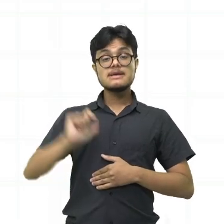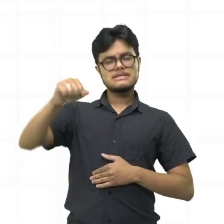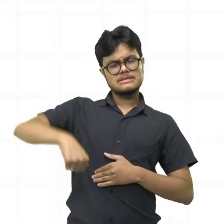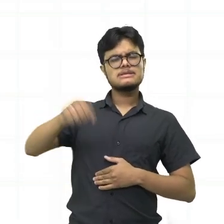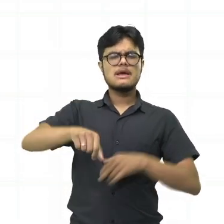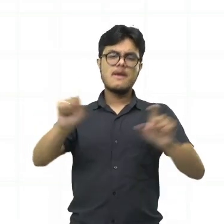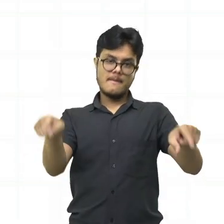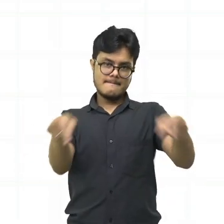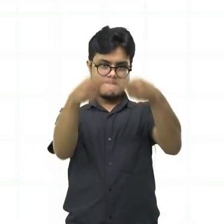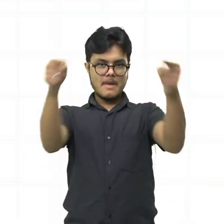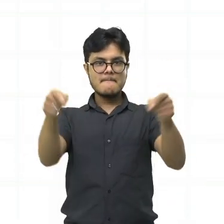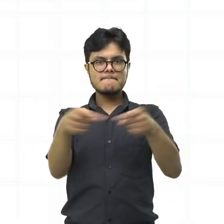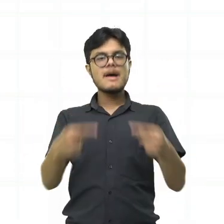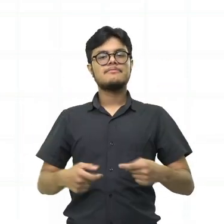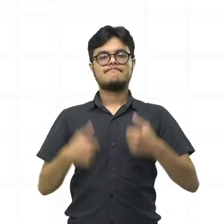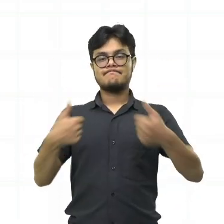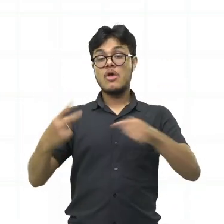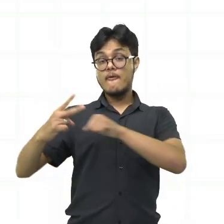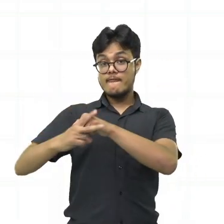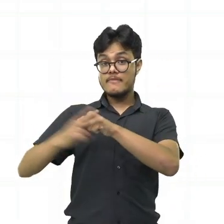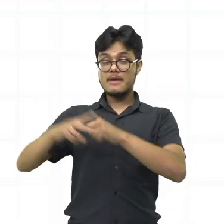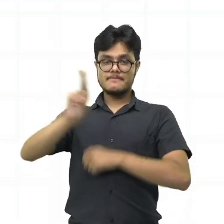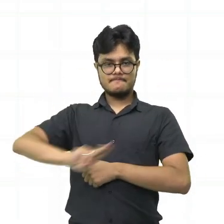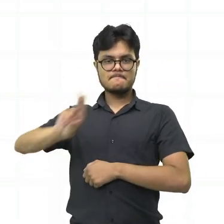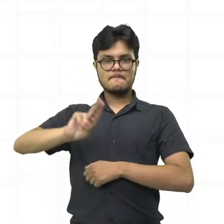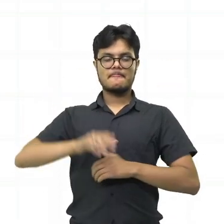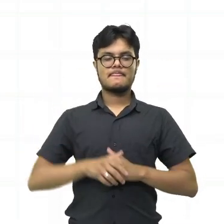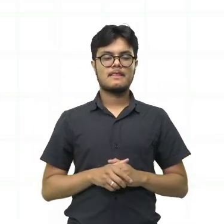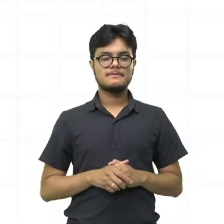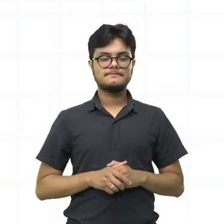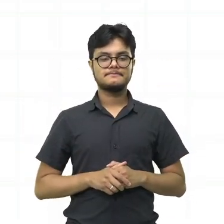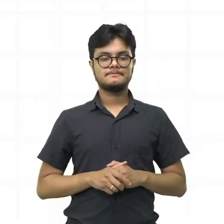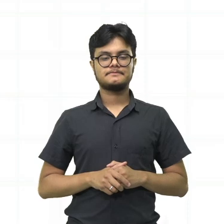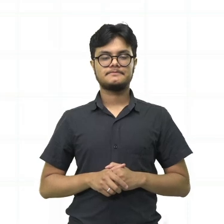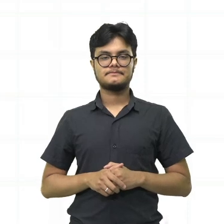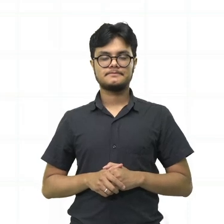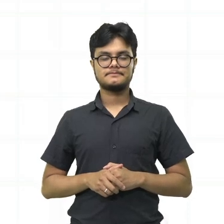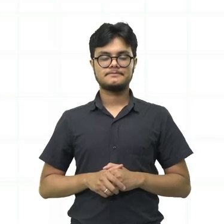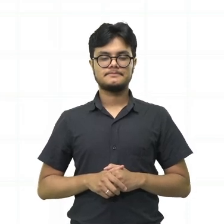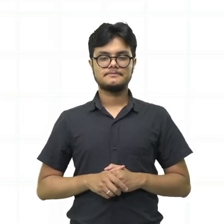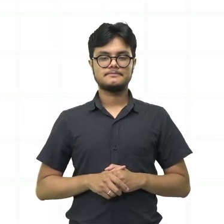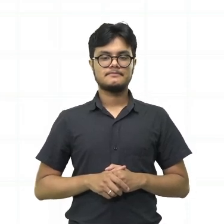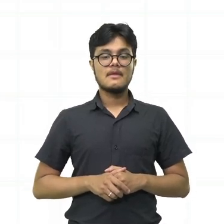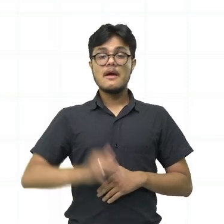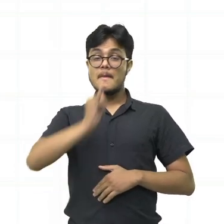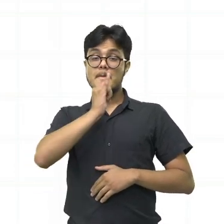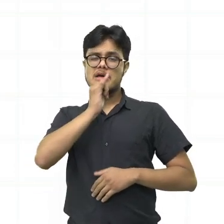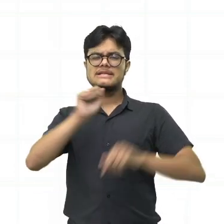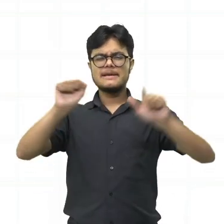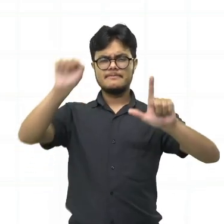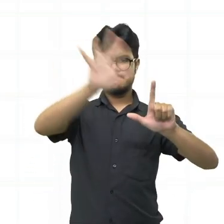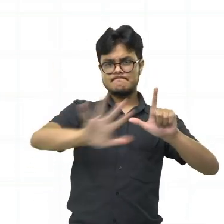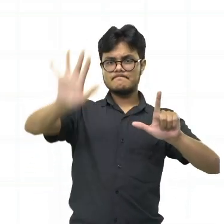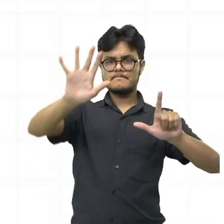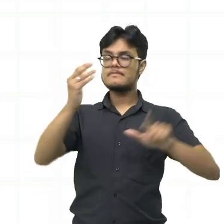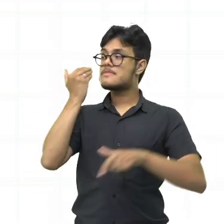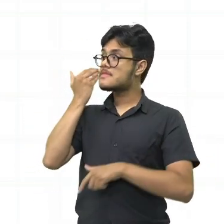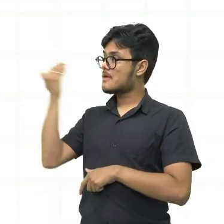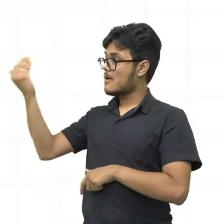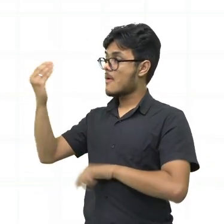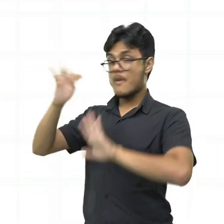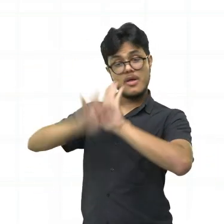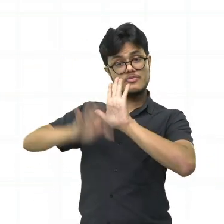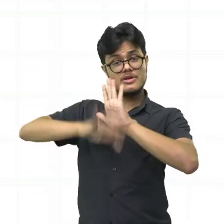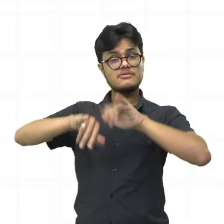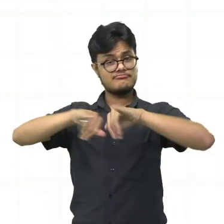entre esses verbos. Nós temos também aqui um exemplo, né, de um texto